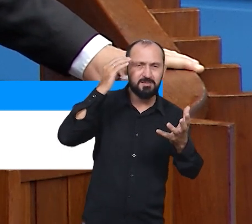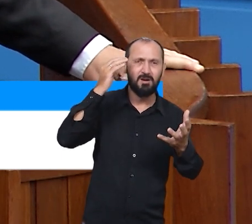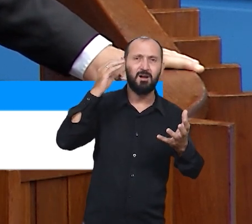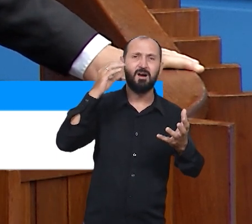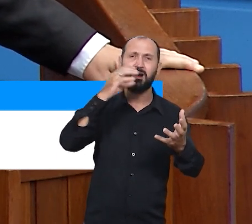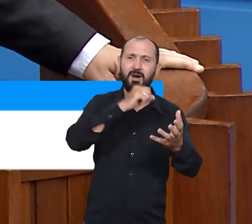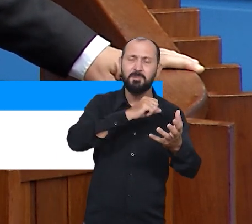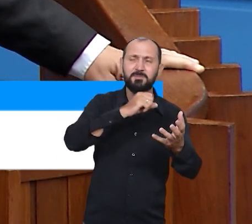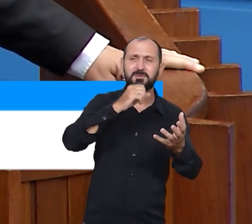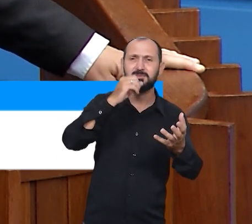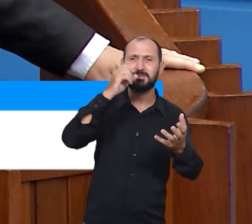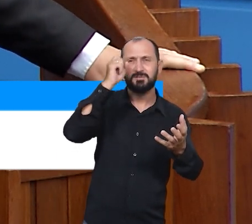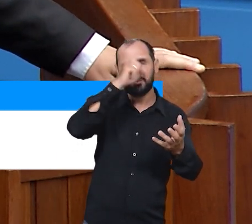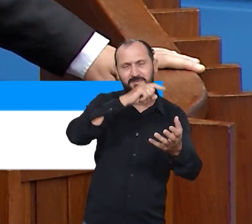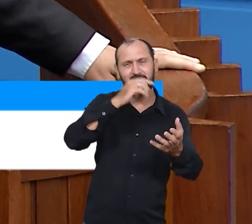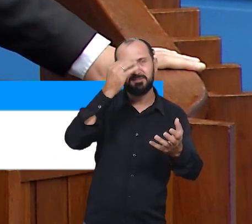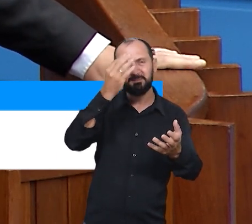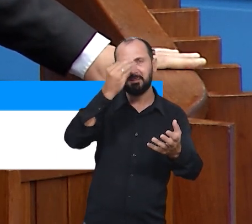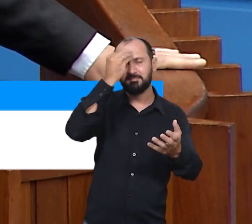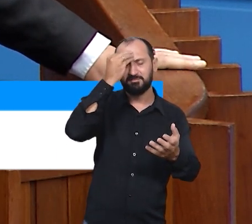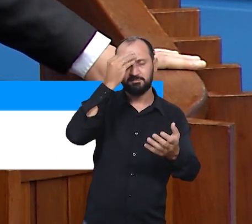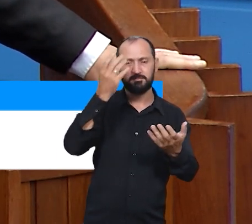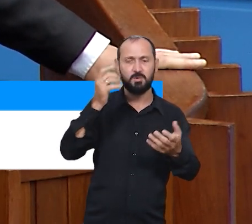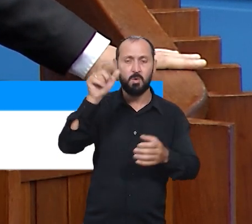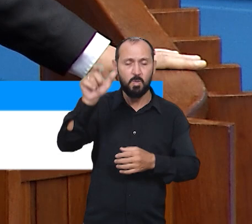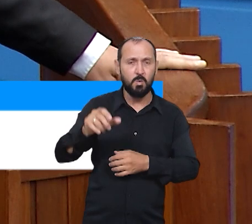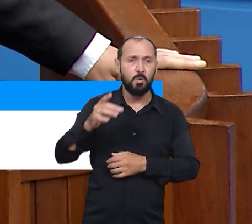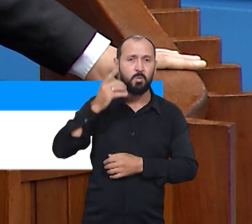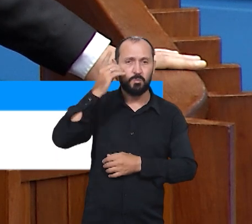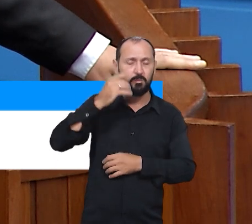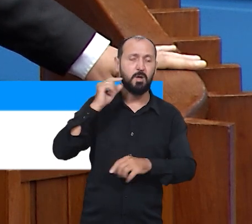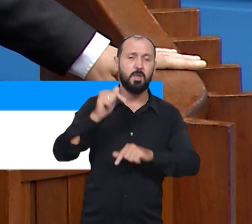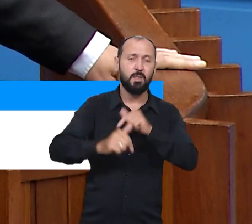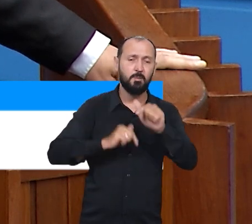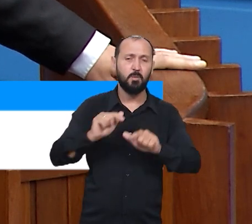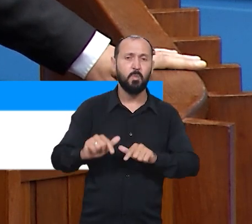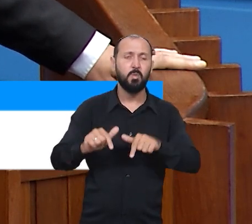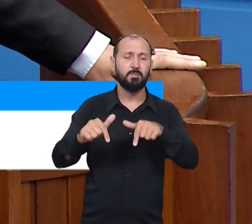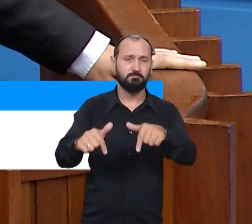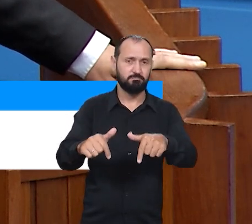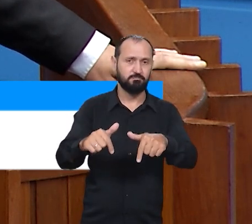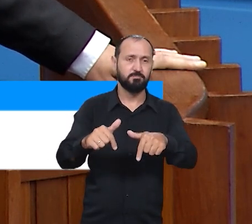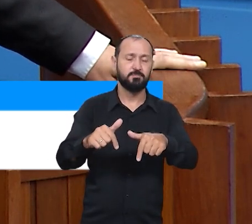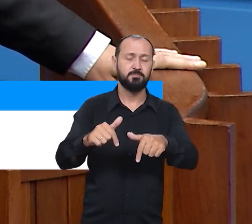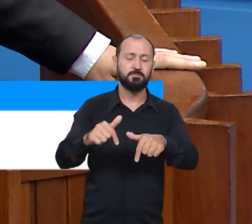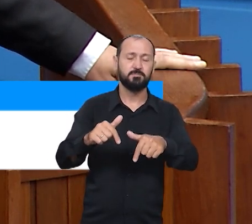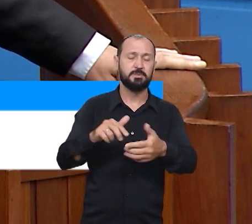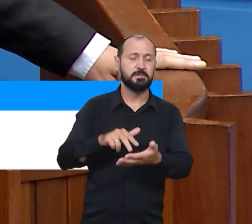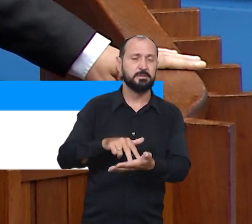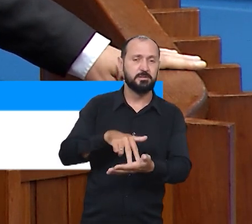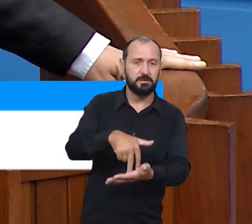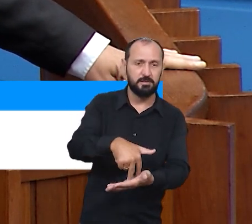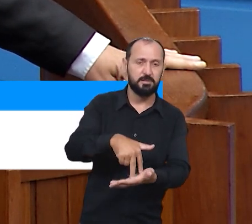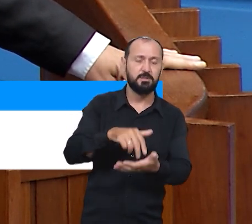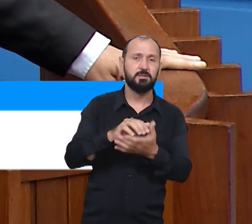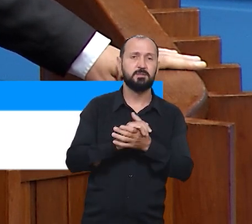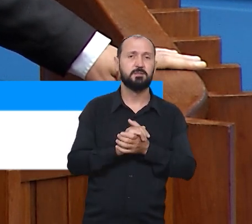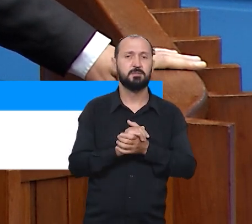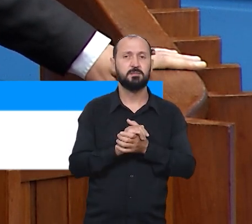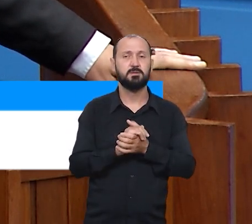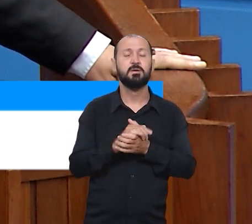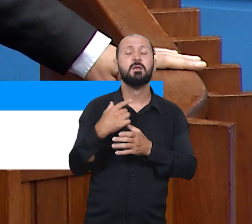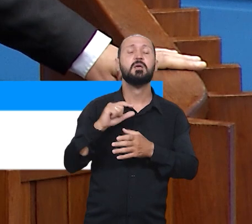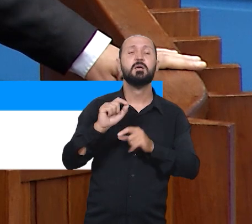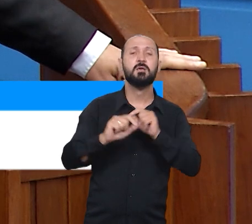e tirou do nosso convívio um deputado atuante, vibrante